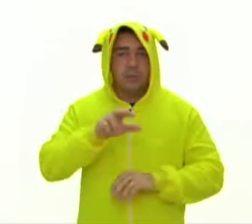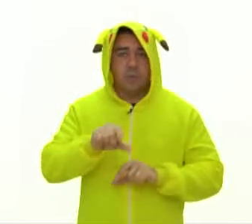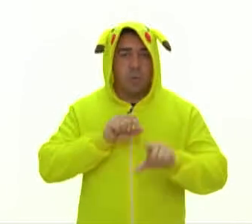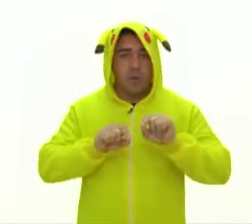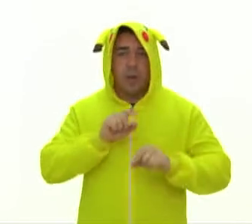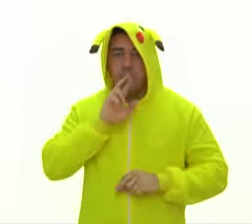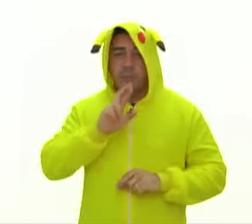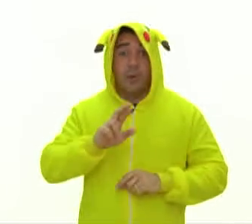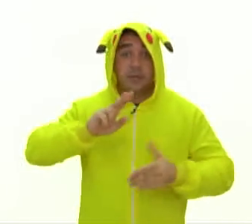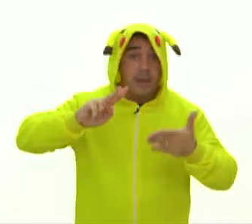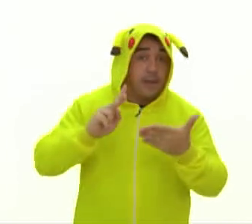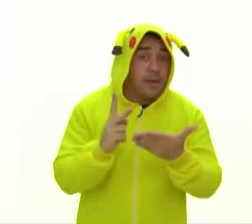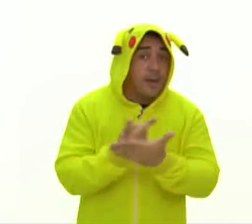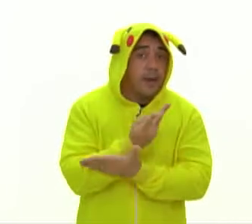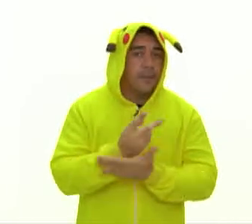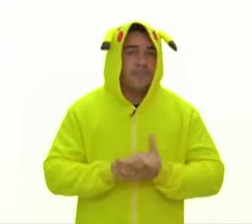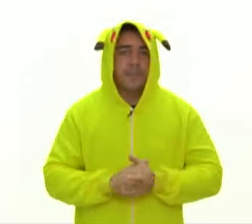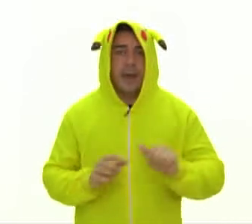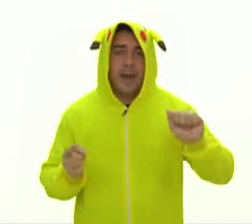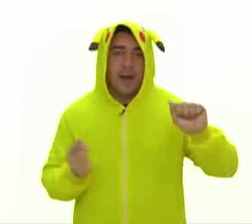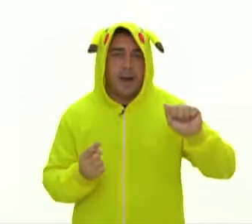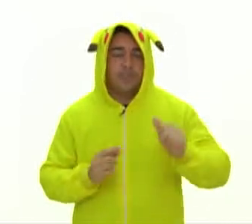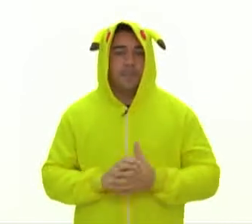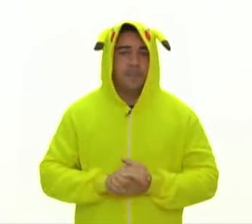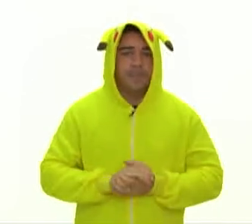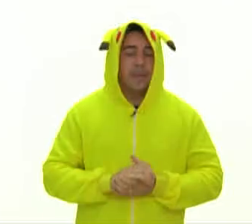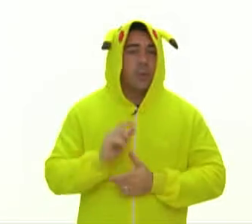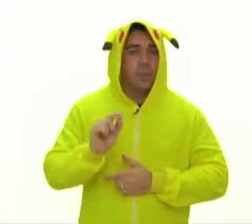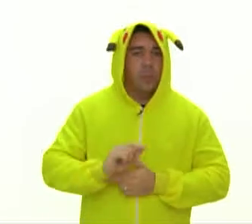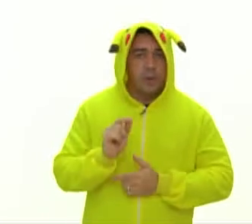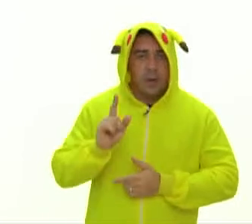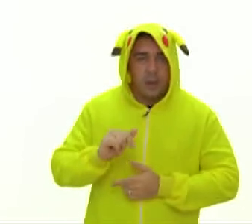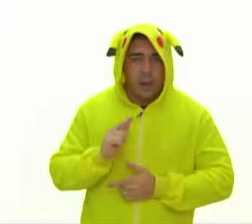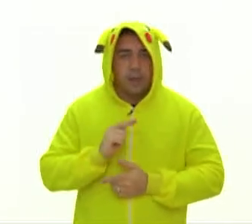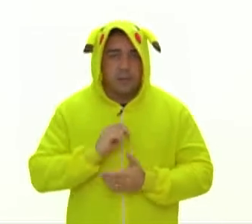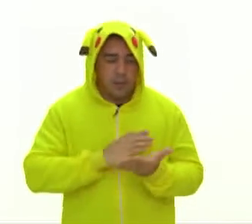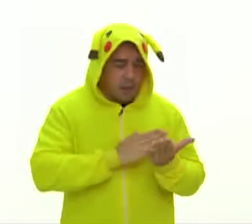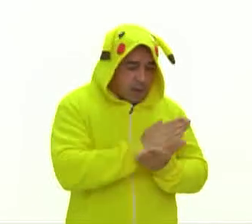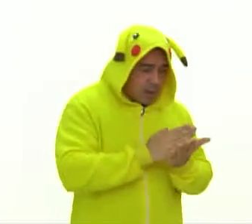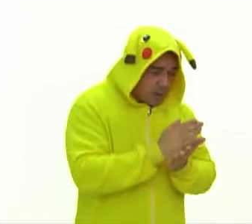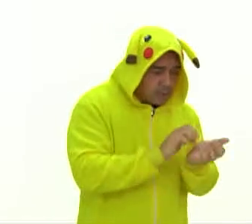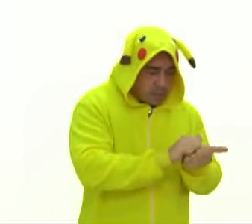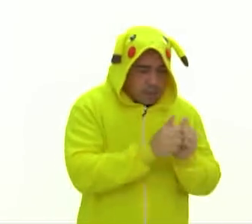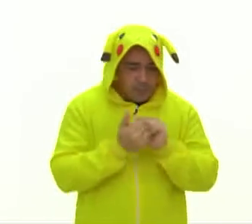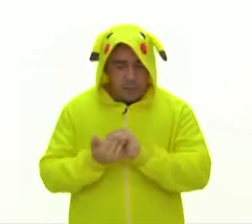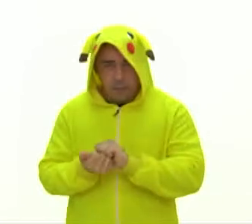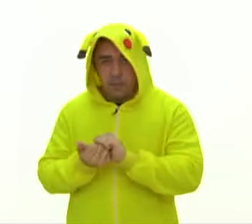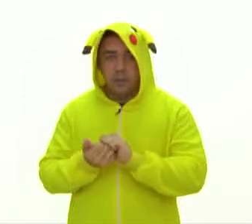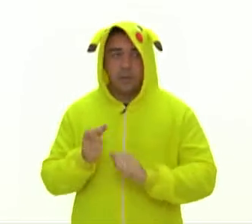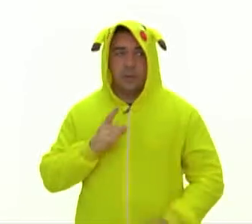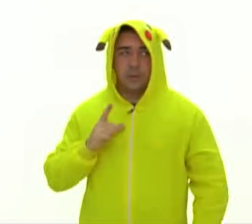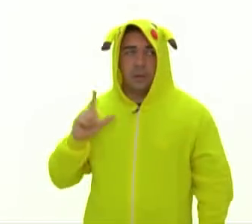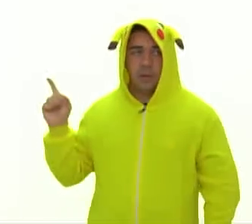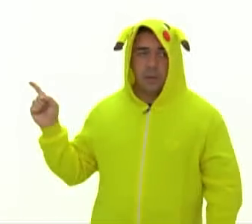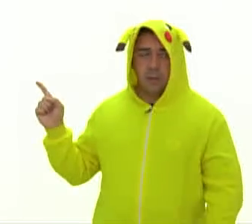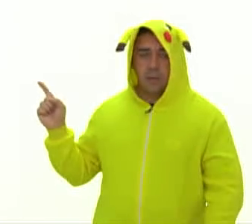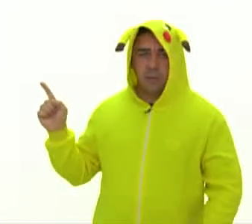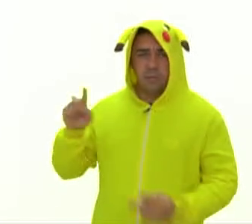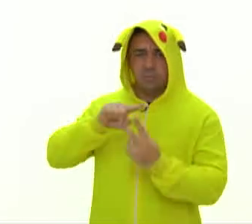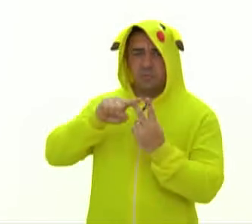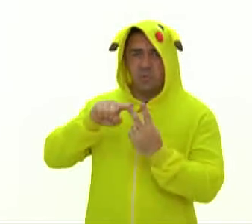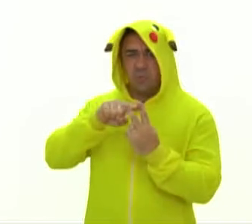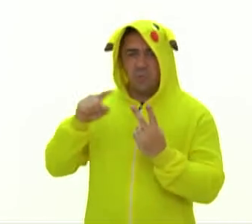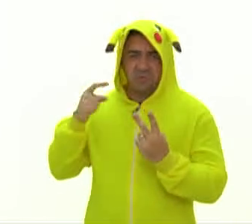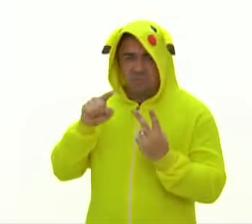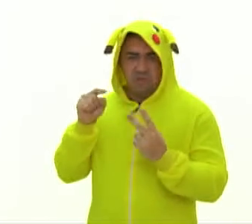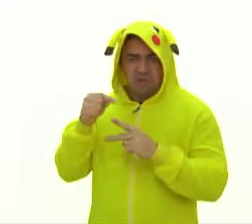alternativa incorreta. Letra A. Resultam de irradiação adaptativa em Zubat e Pidgeotto? Acho que é